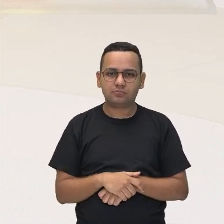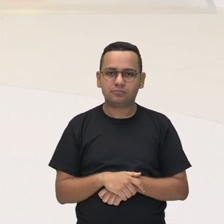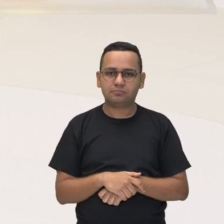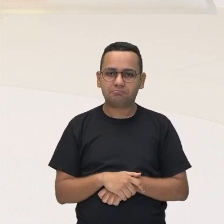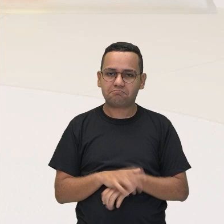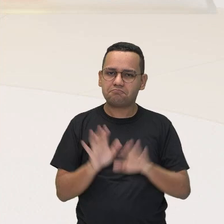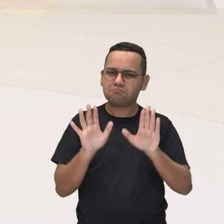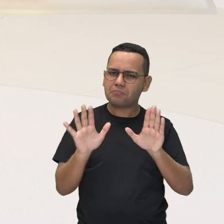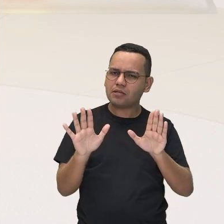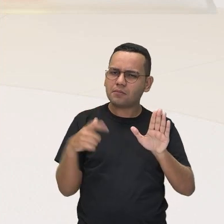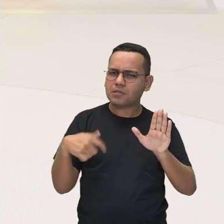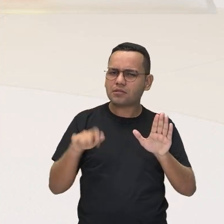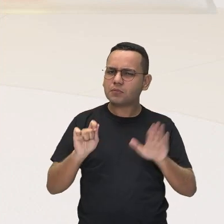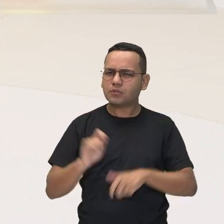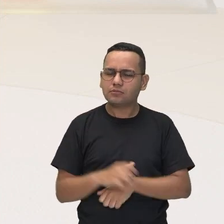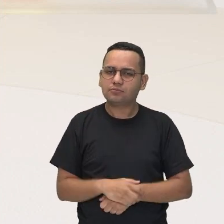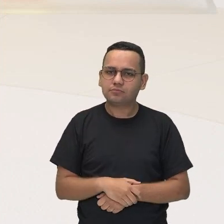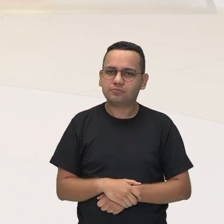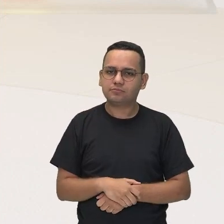precisa